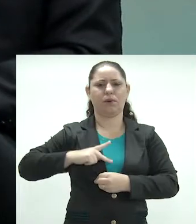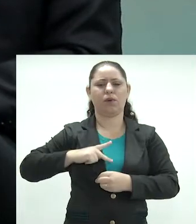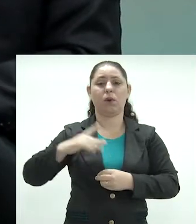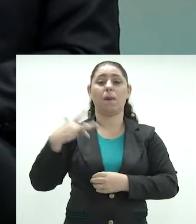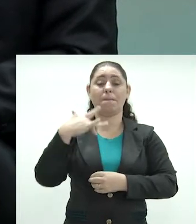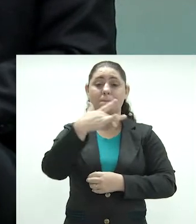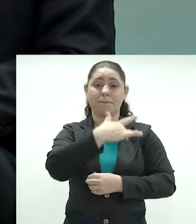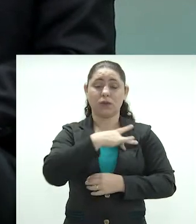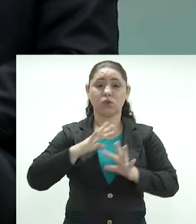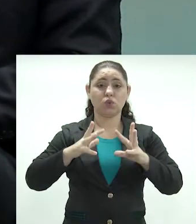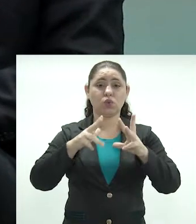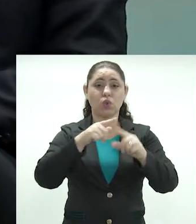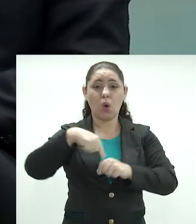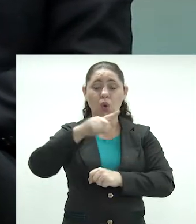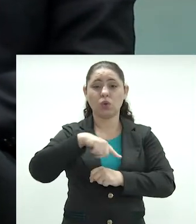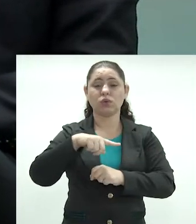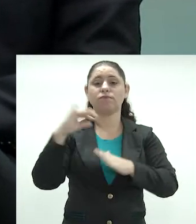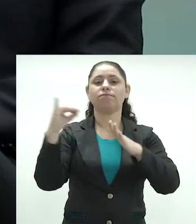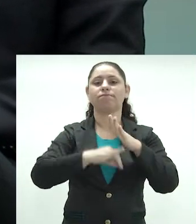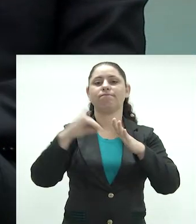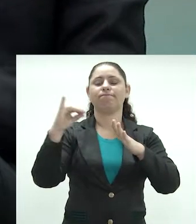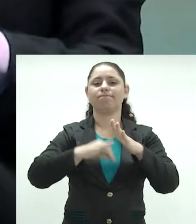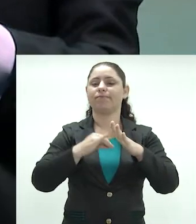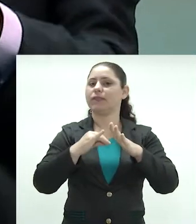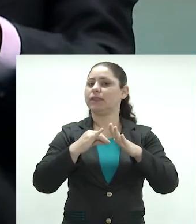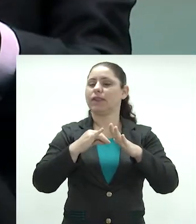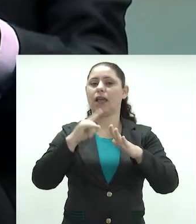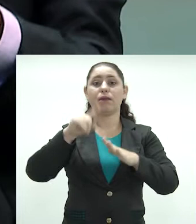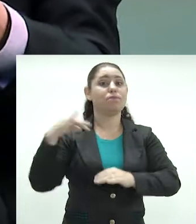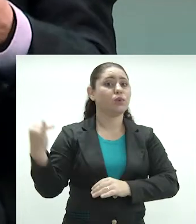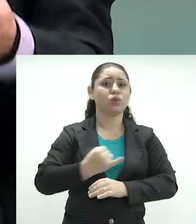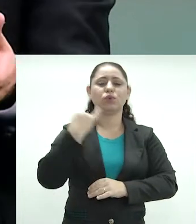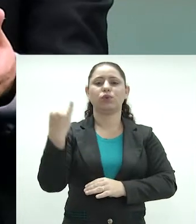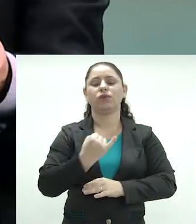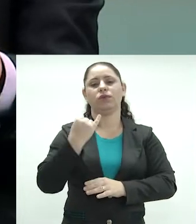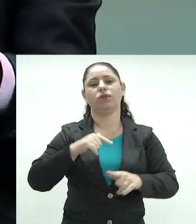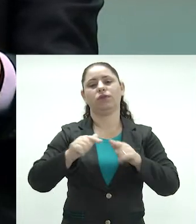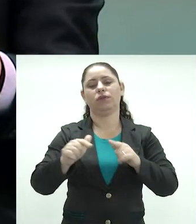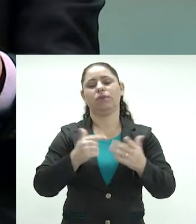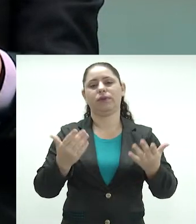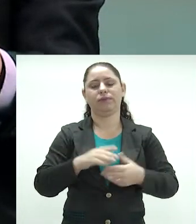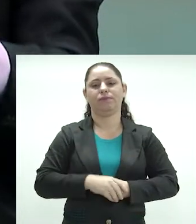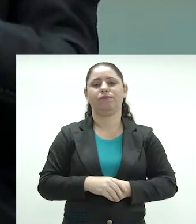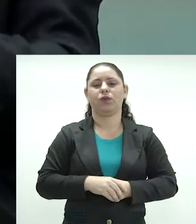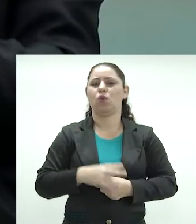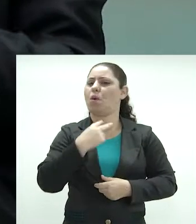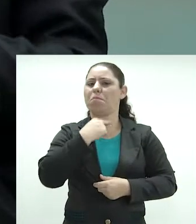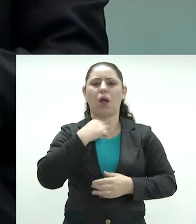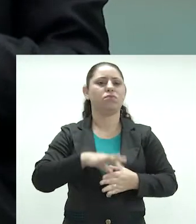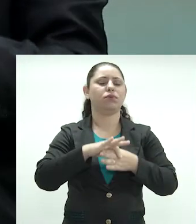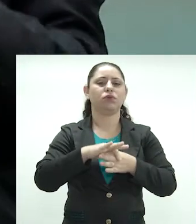tal qual as forças de segurança e os médicos, nós somos uma instituição de função essencial para a sociedade. Não